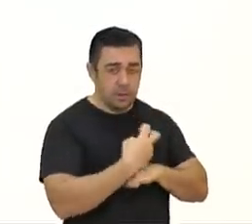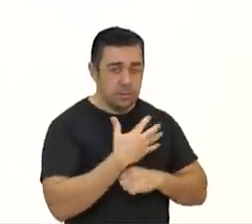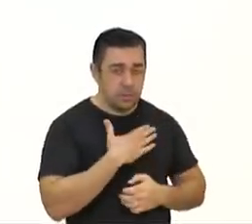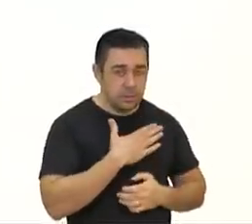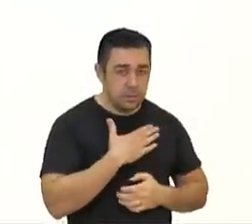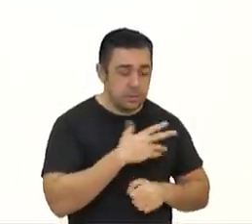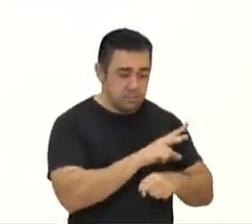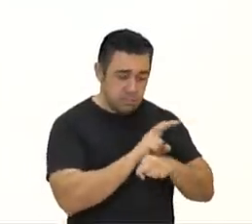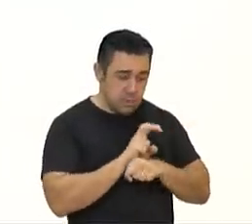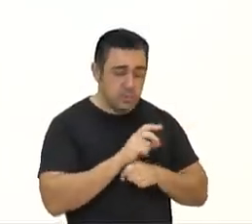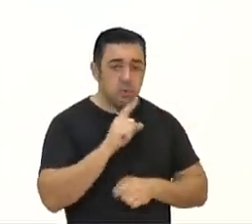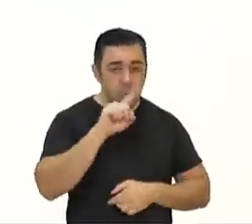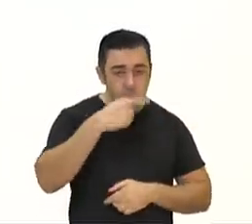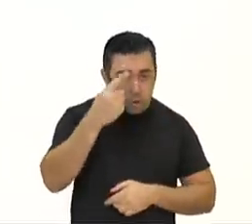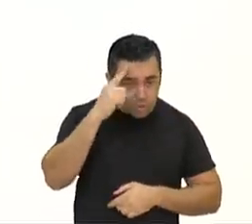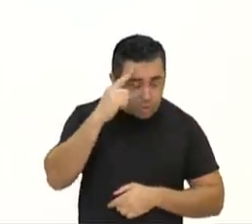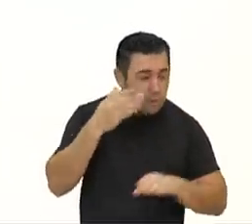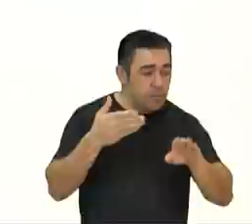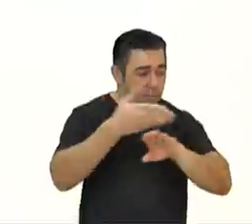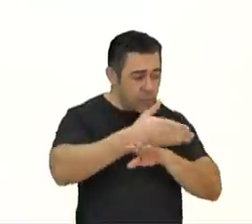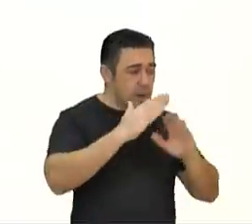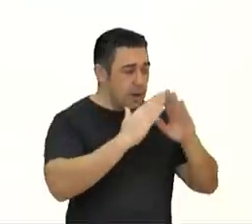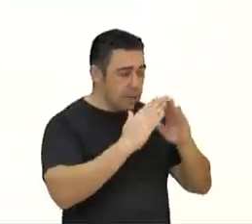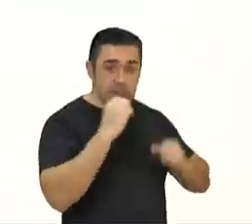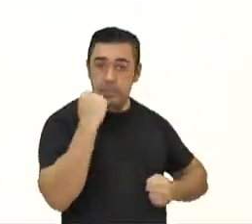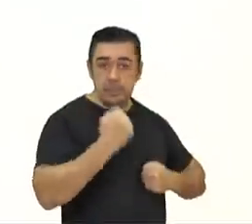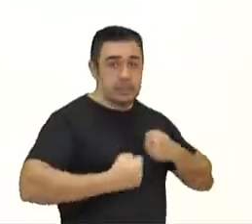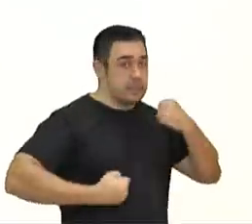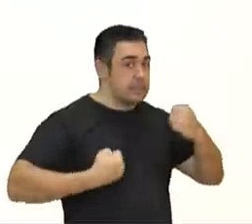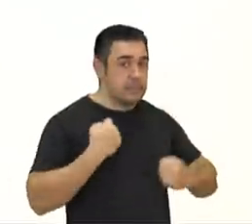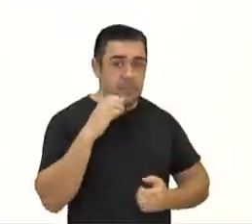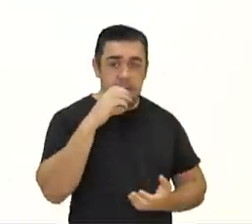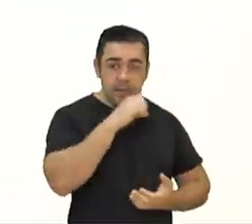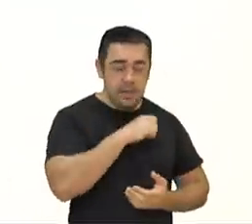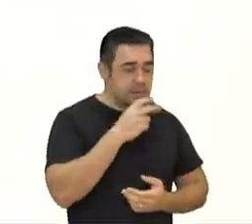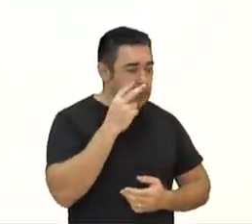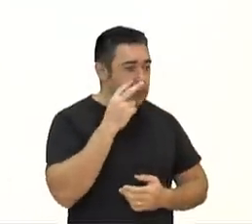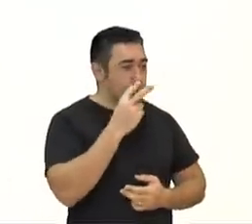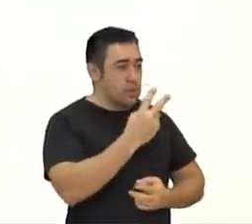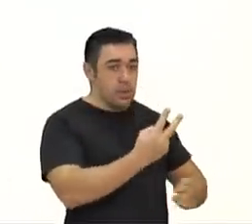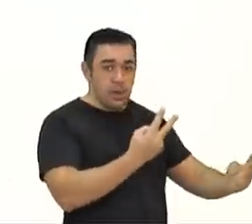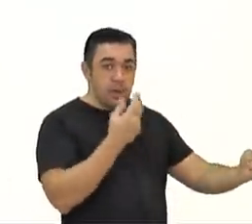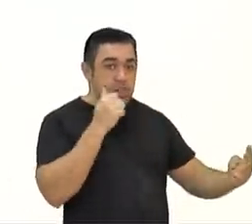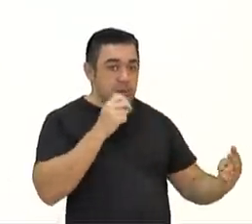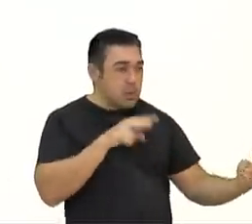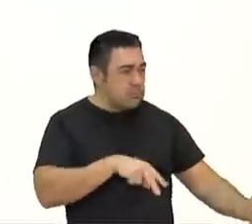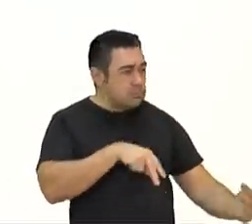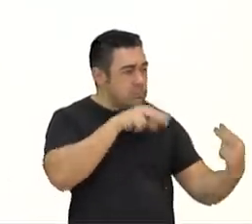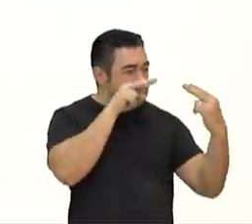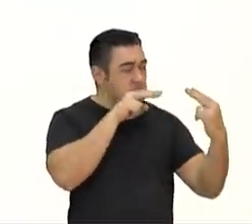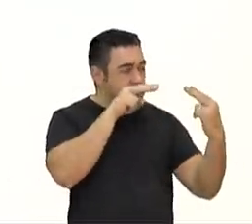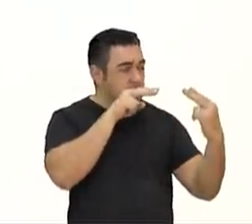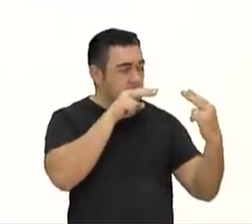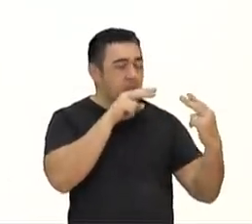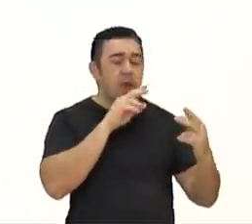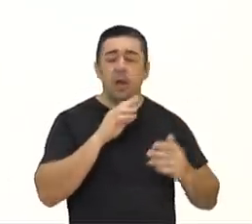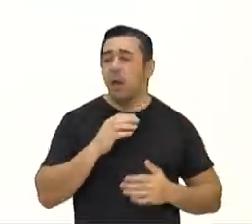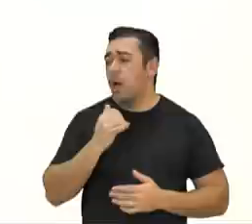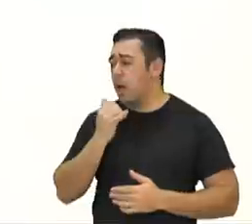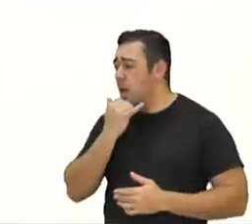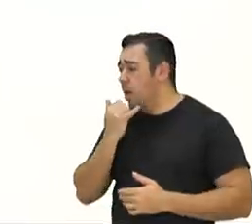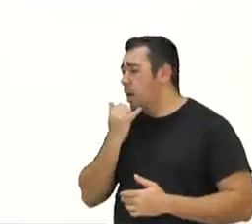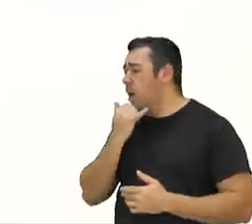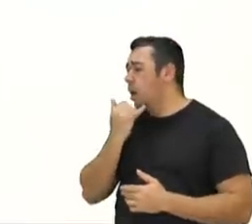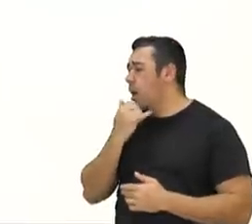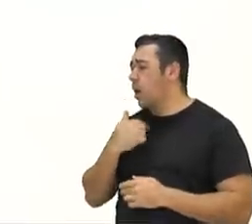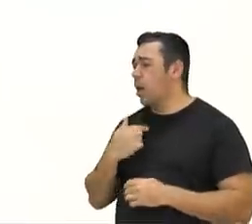dia seguinte, fui à sua casa, literalmente correndo. Olhando bem para meus olhos, disse-me que havia emprestado o livro a outra